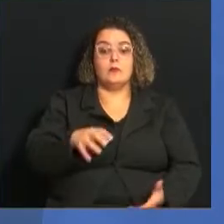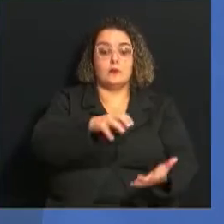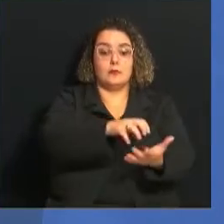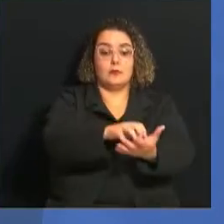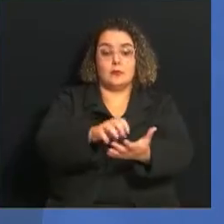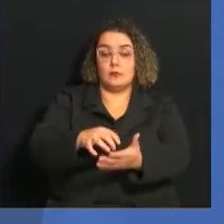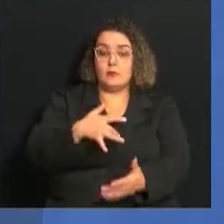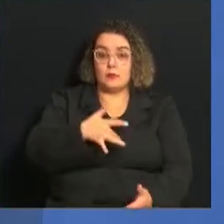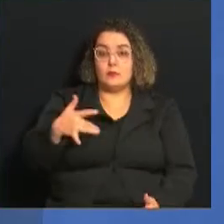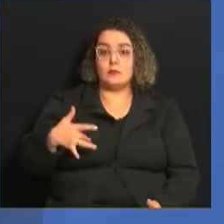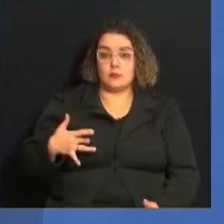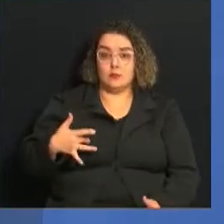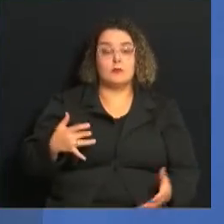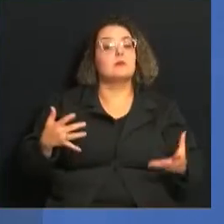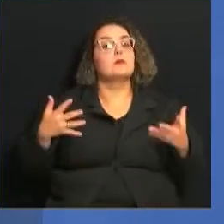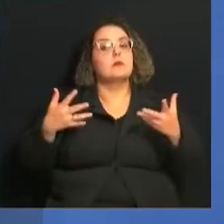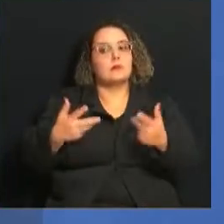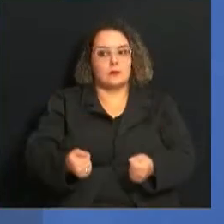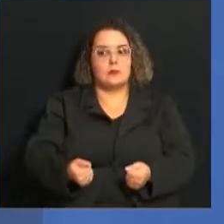cidade,